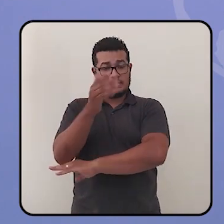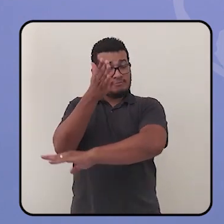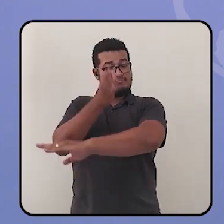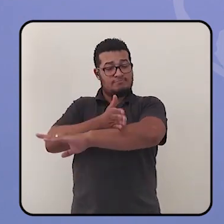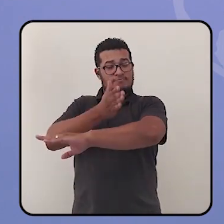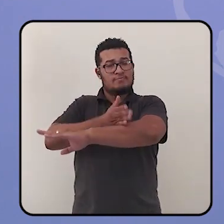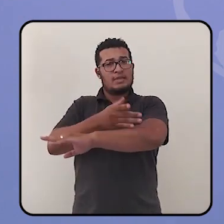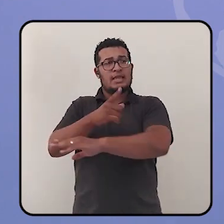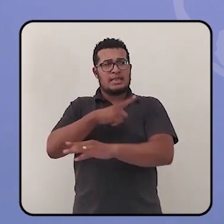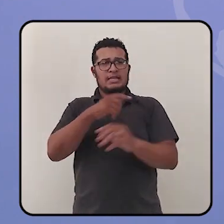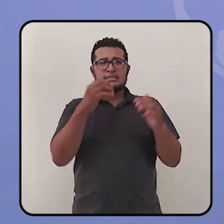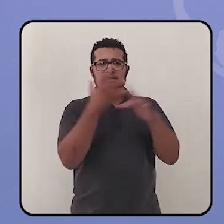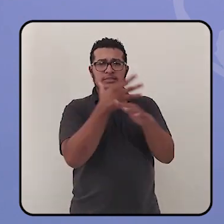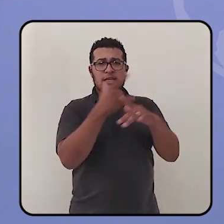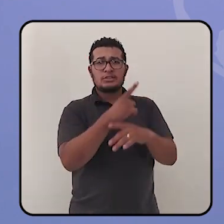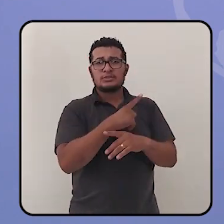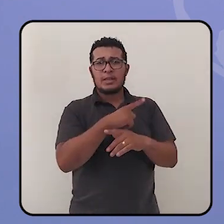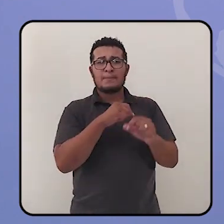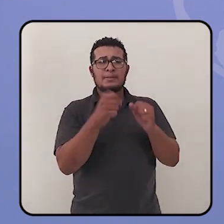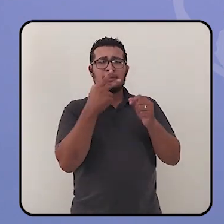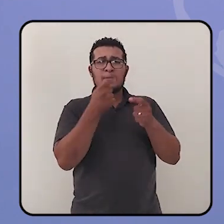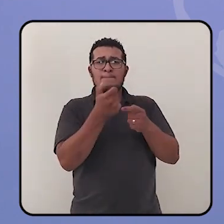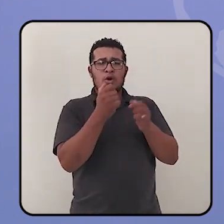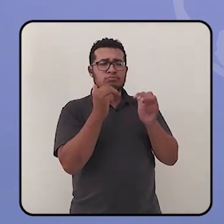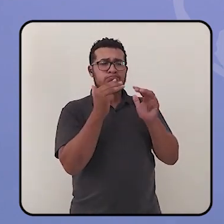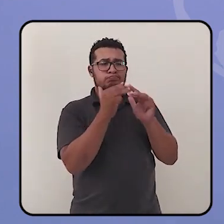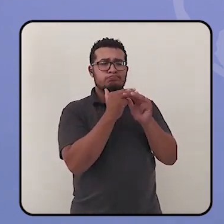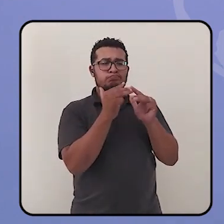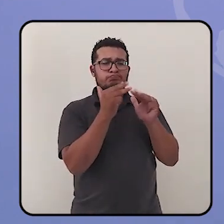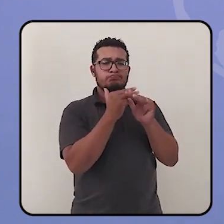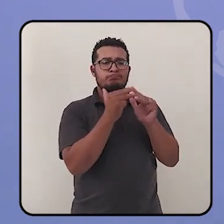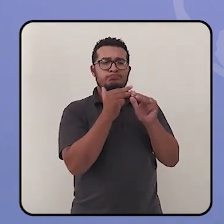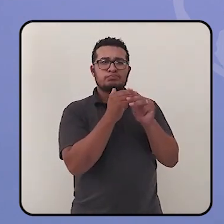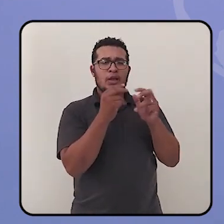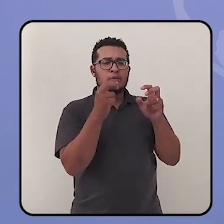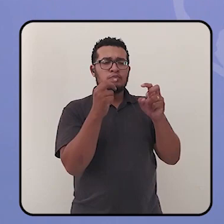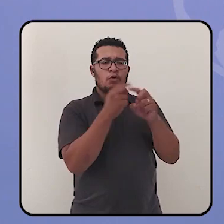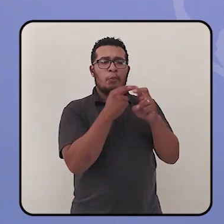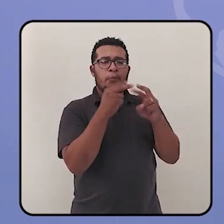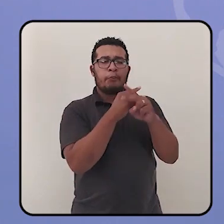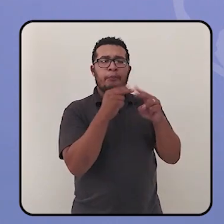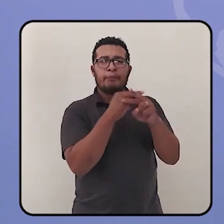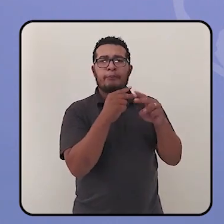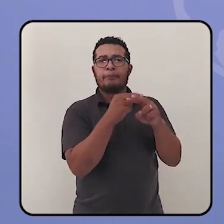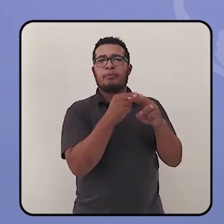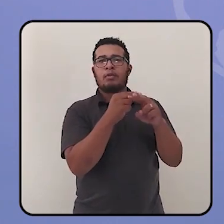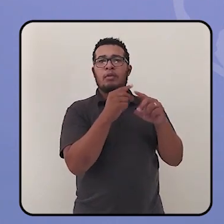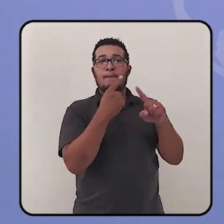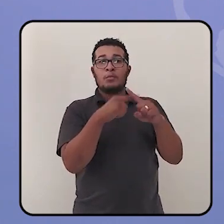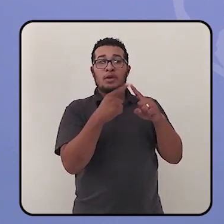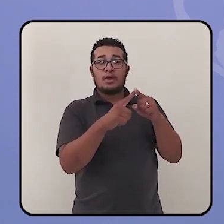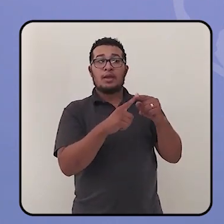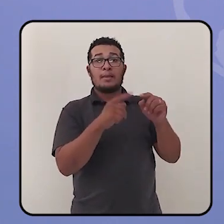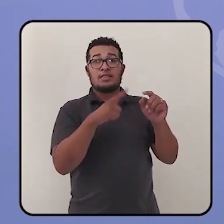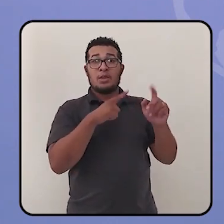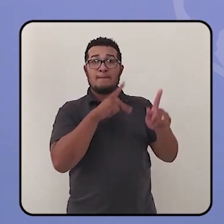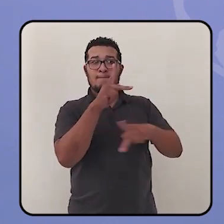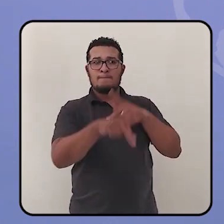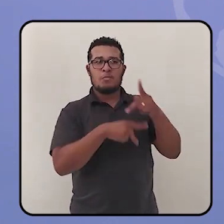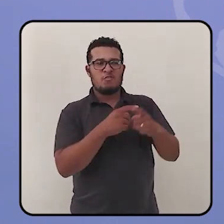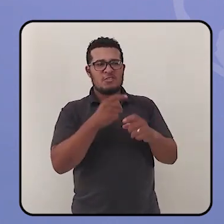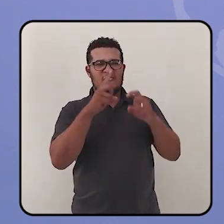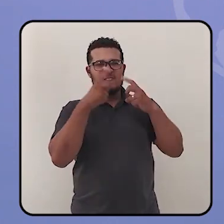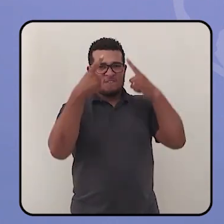porém com poucas pessoas era tipo uma cidade em o que a pouco as pessoas devido à insegurança dos povos bárbaros